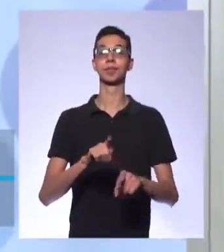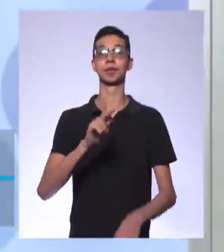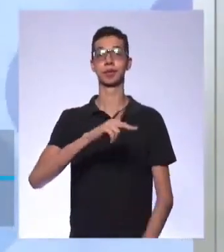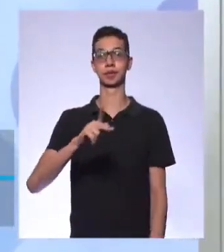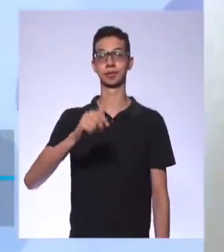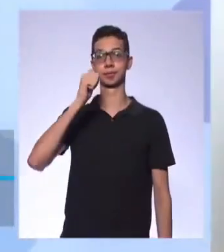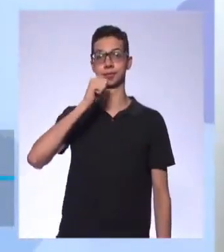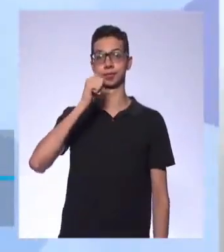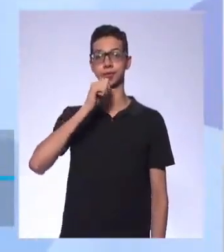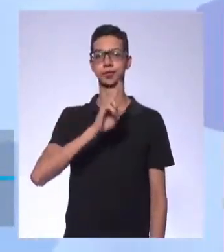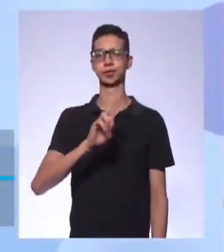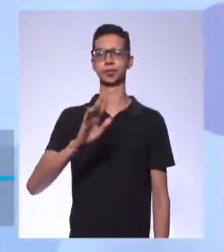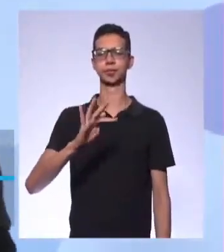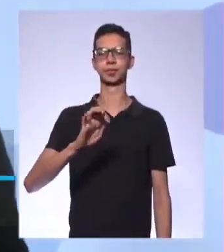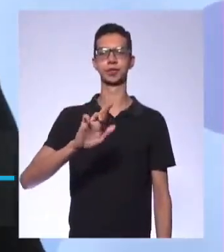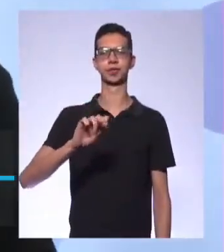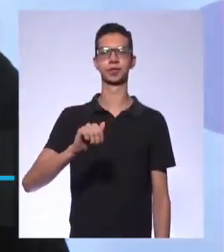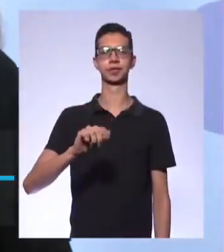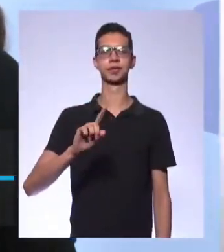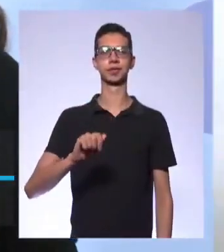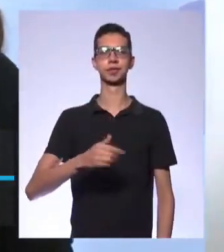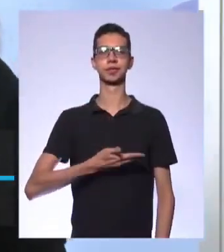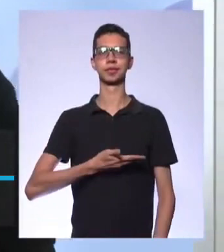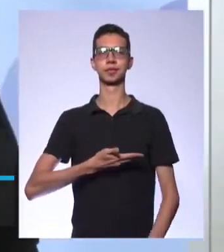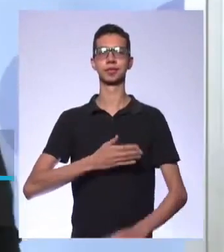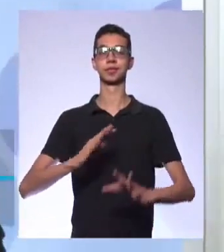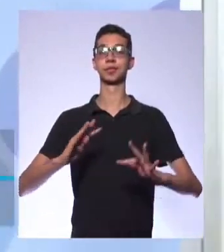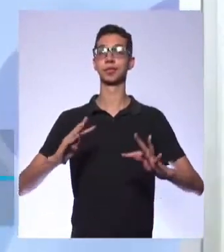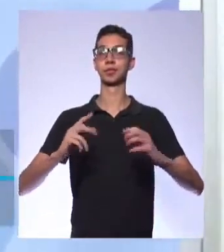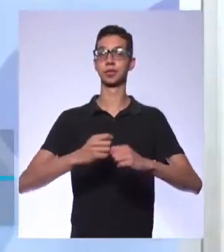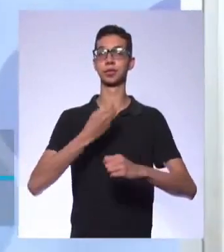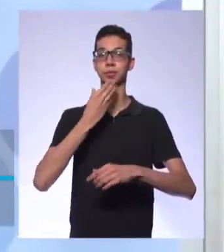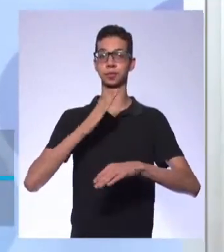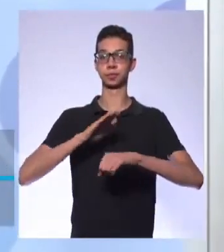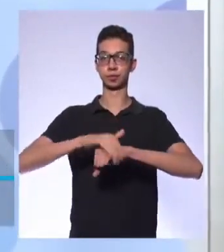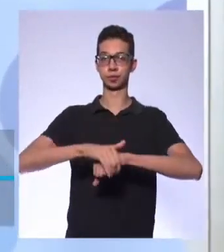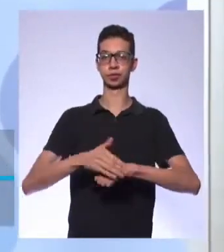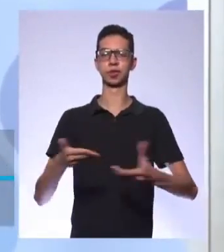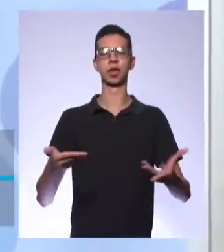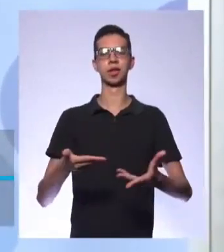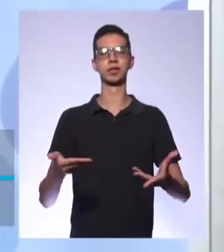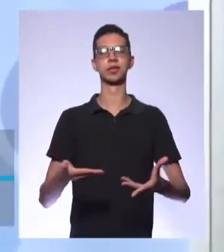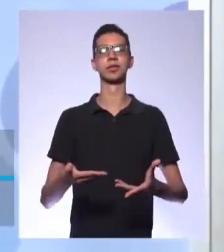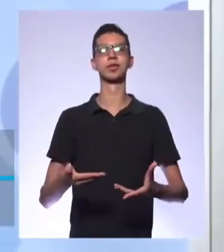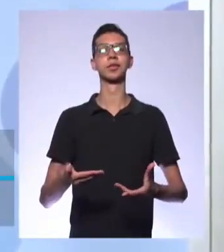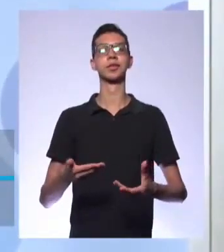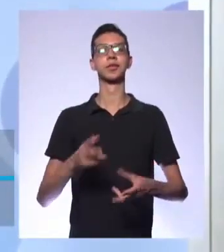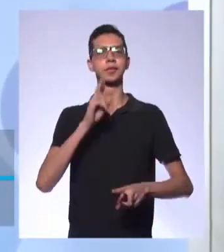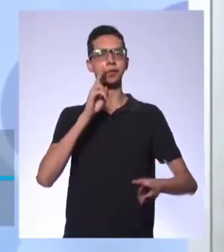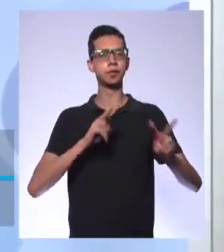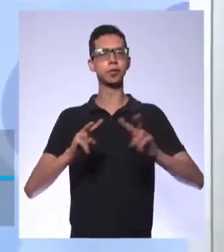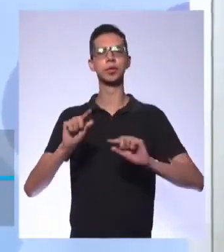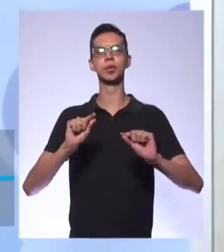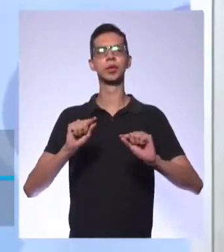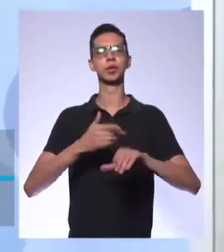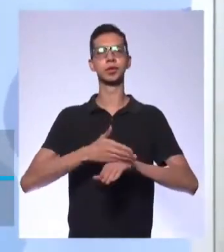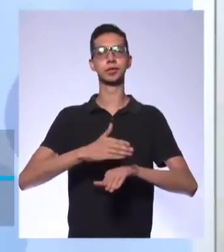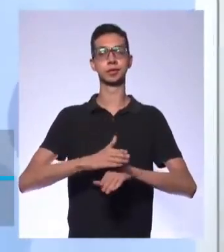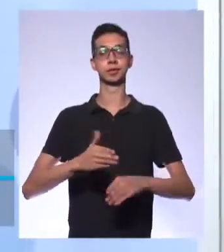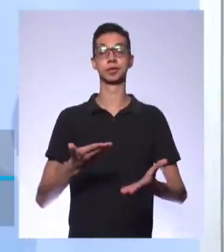professores, colegas. Boa noite a todos. E então a gente vai ver agora primeiro, né, qual a habilidade que nós iremos desenvolver nesta